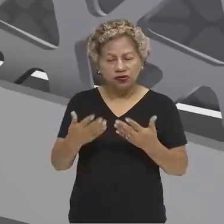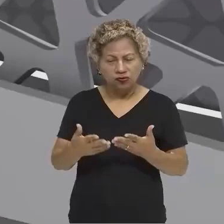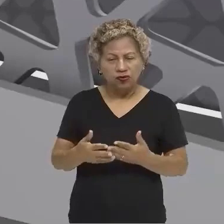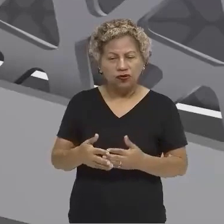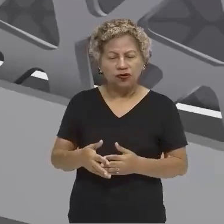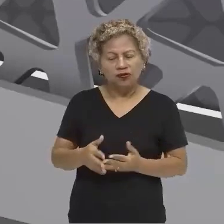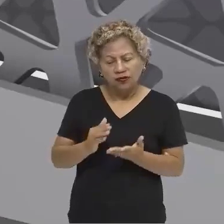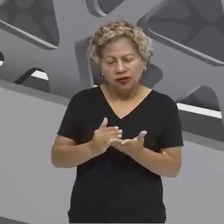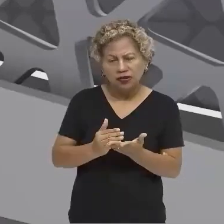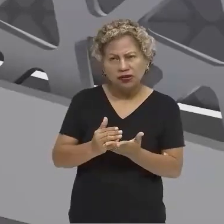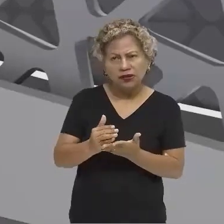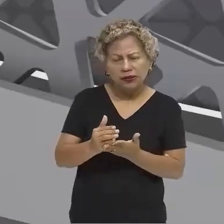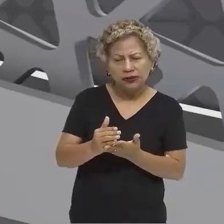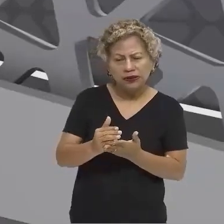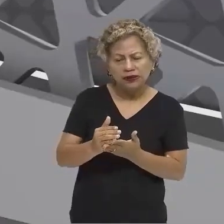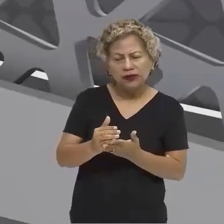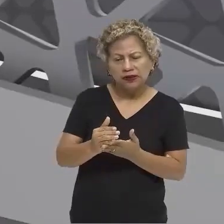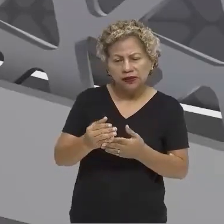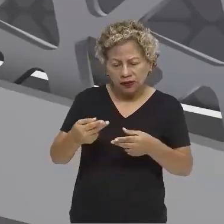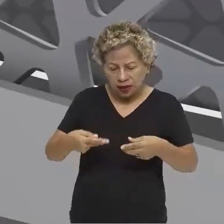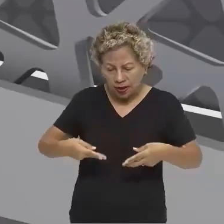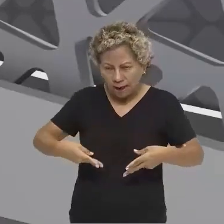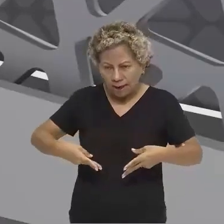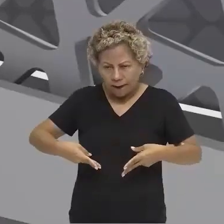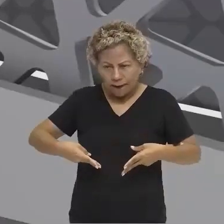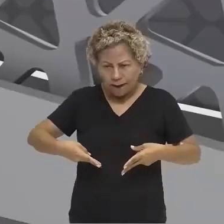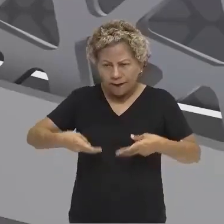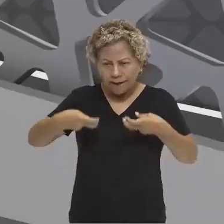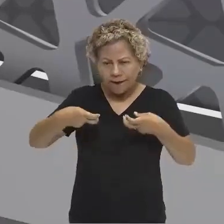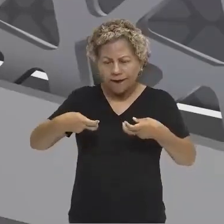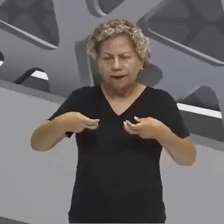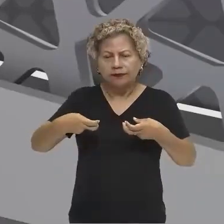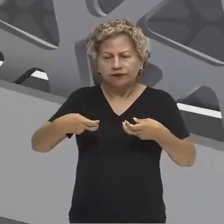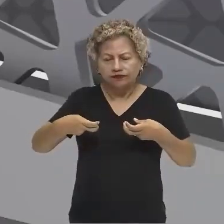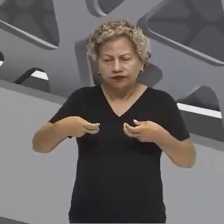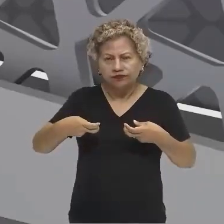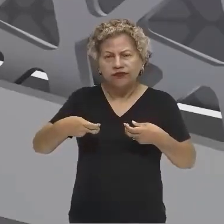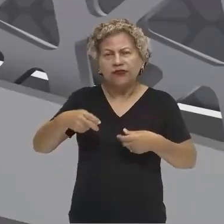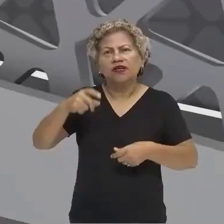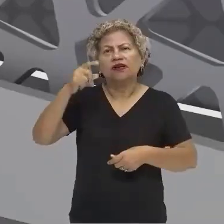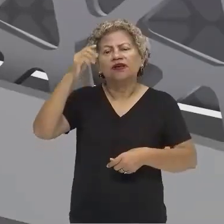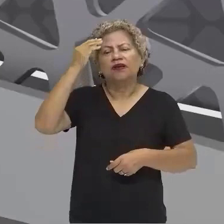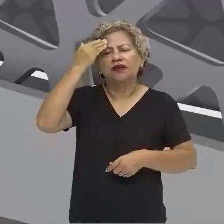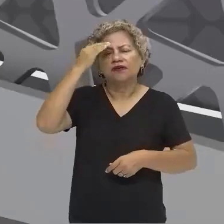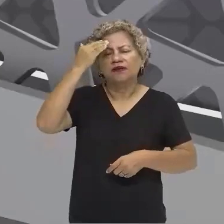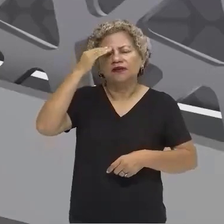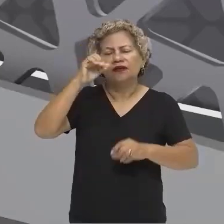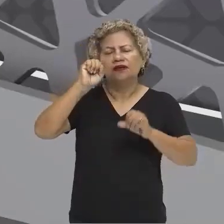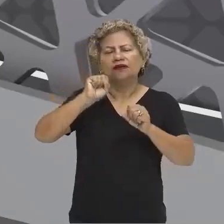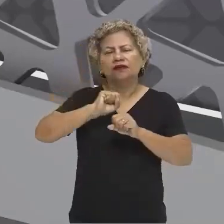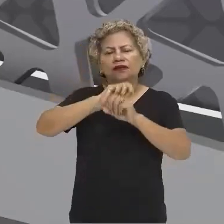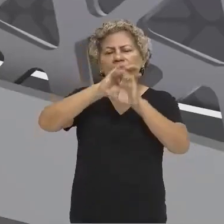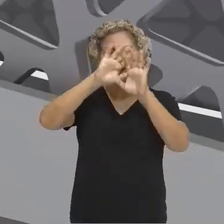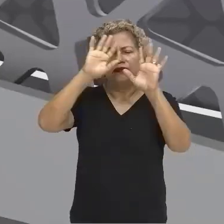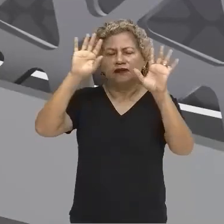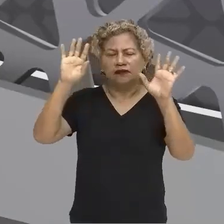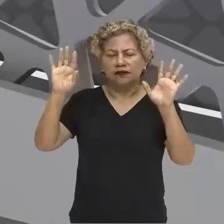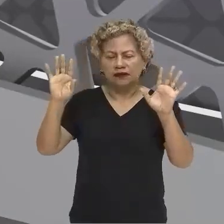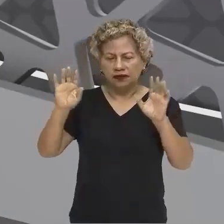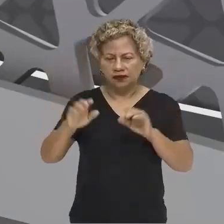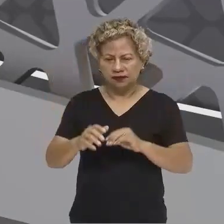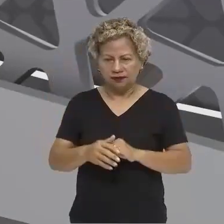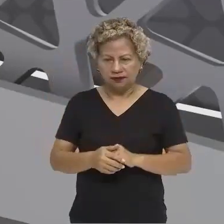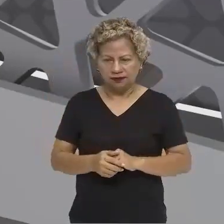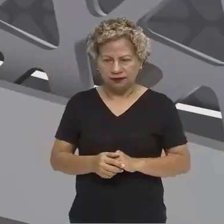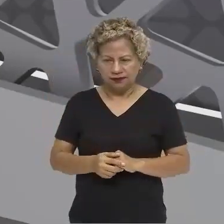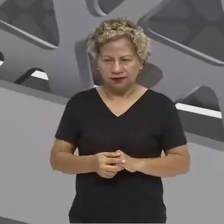quando eu começo a fazer o meu autoconhecimento, eu começo a entender algumas atitudes, algumas ações que eu tenho